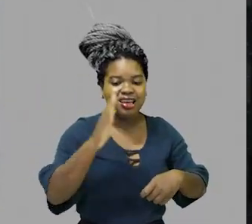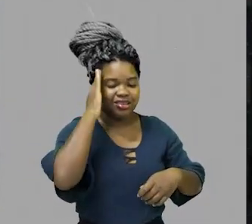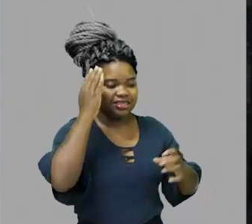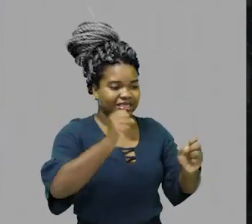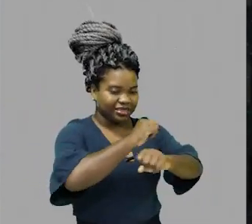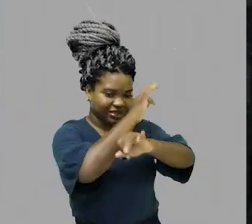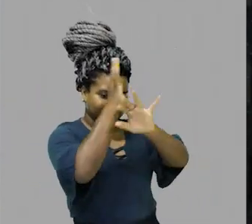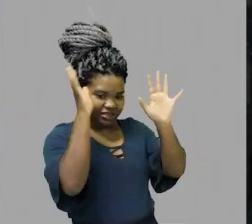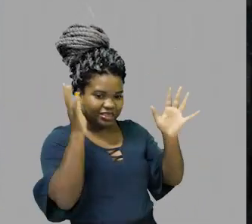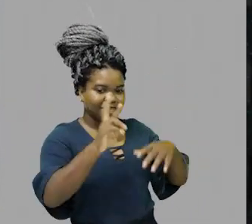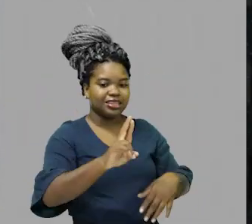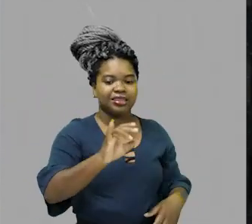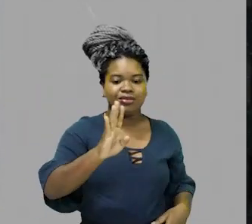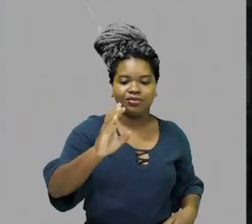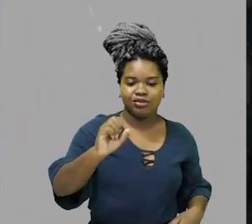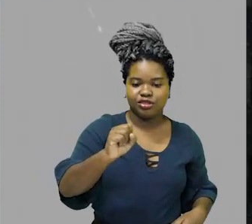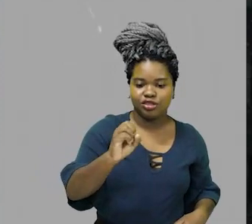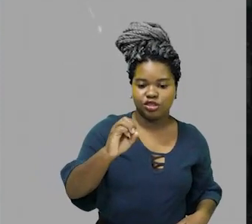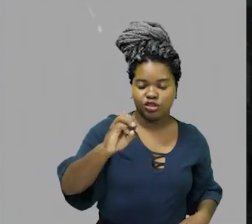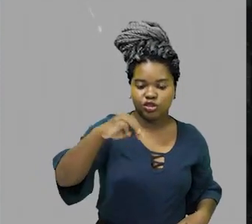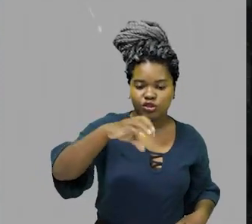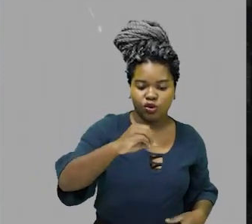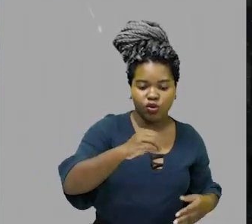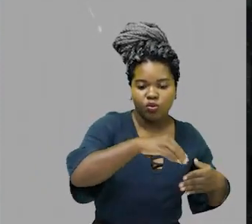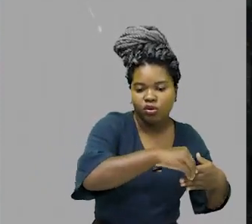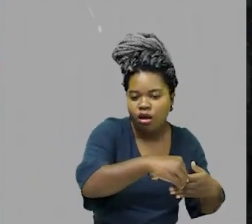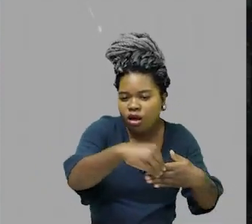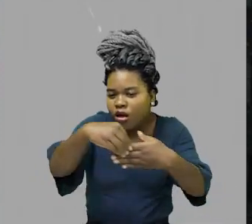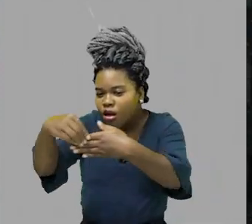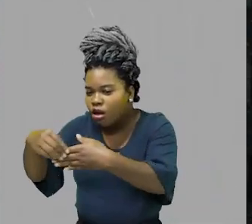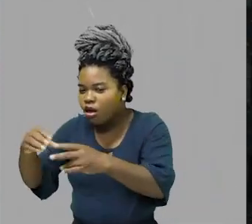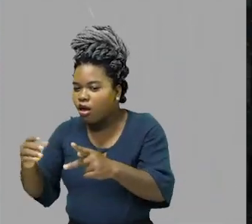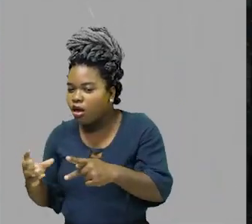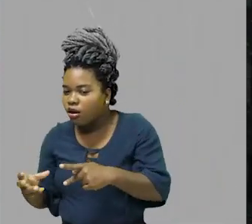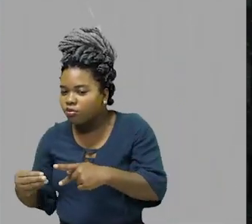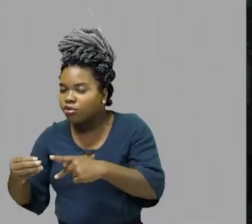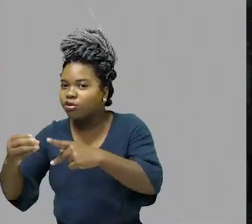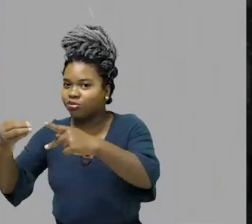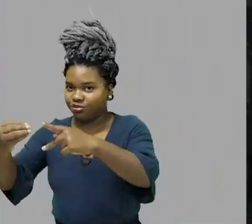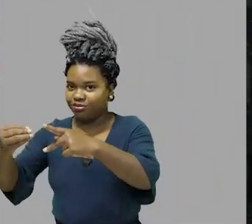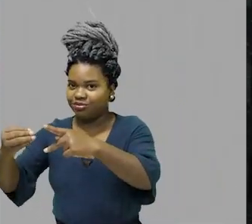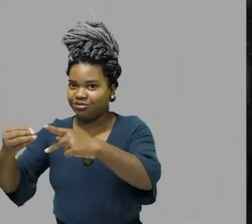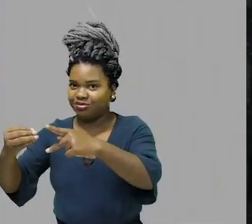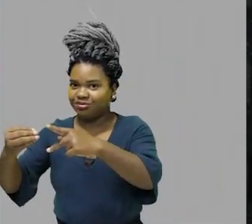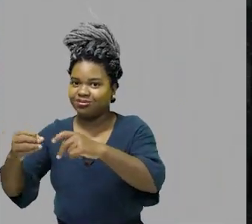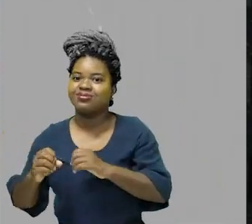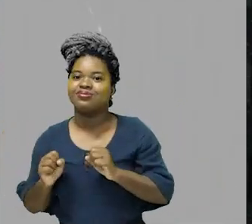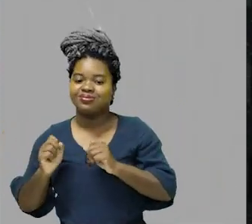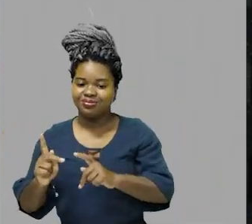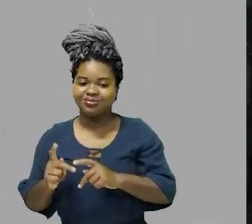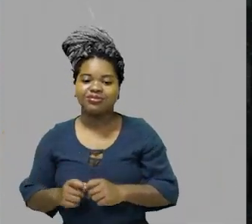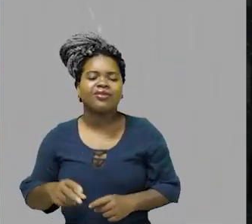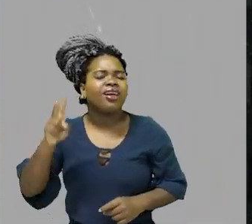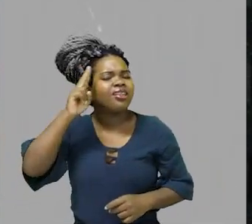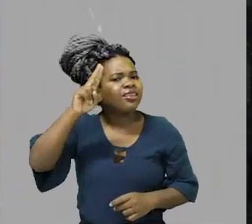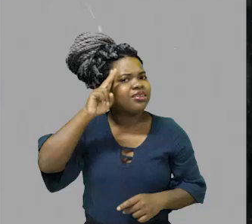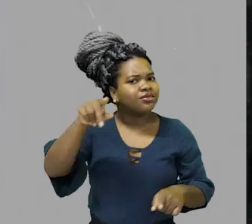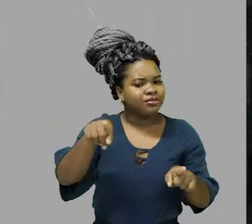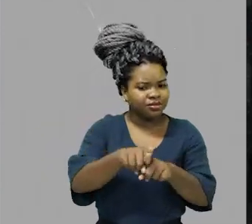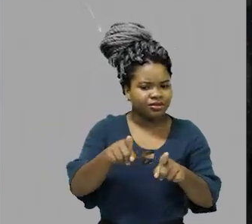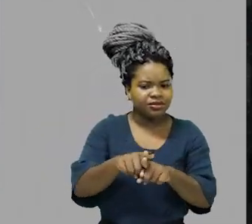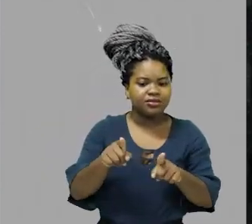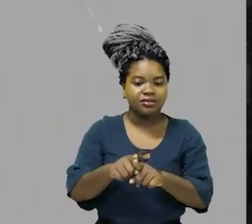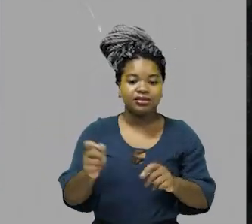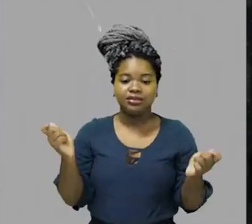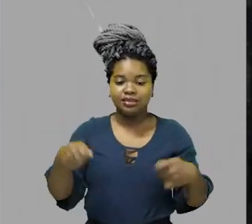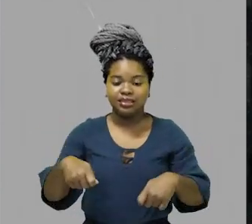proteína. Ok, pessoal? No processo de tradução. Lembrando que esse processo ele pode ocorrer ao